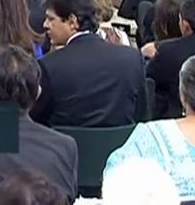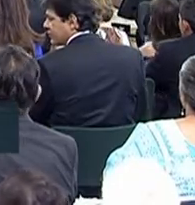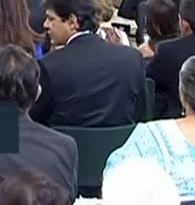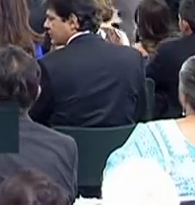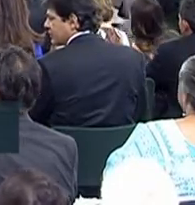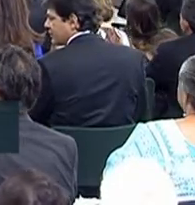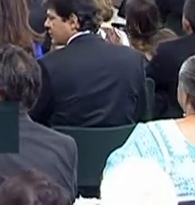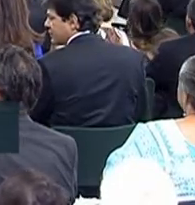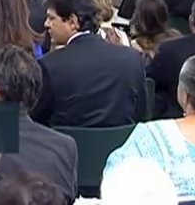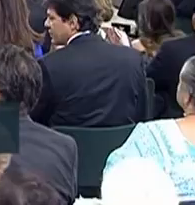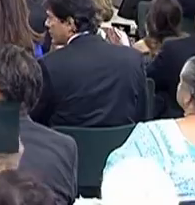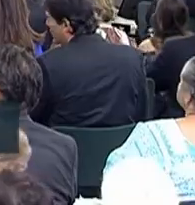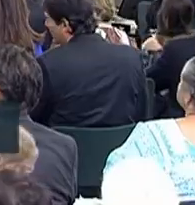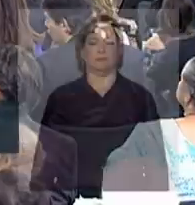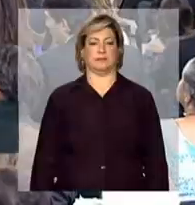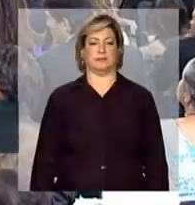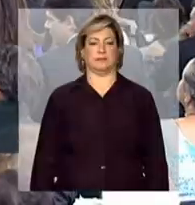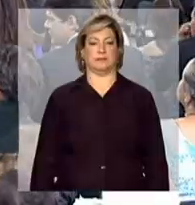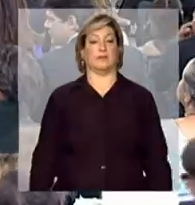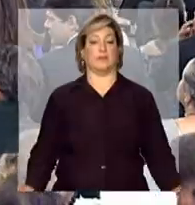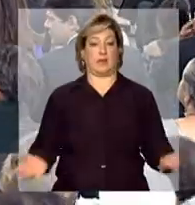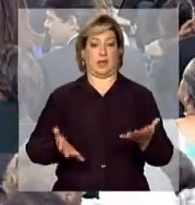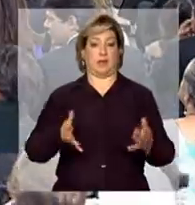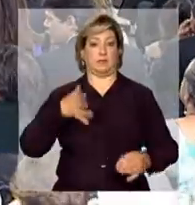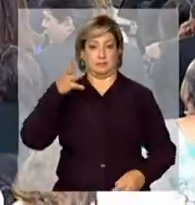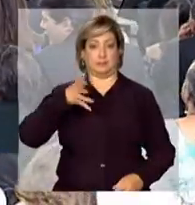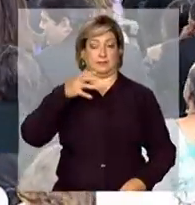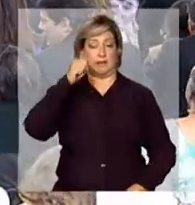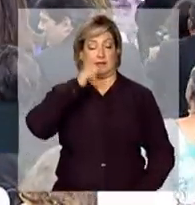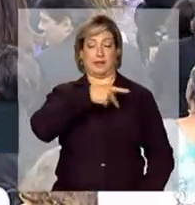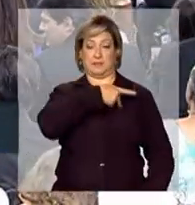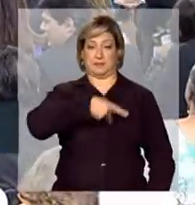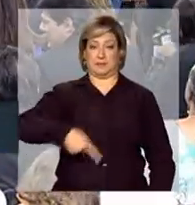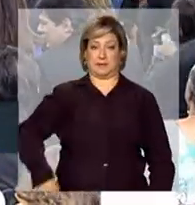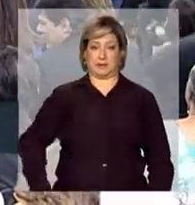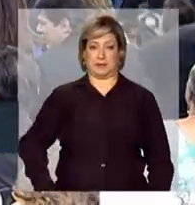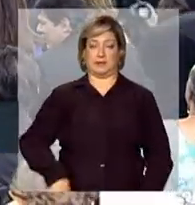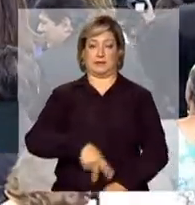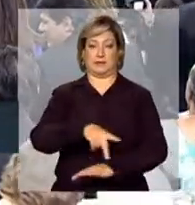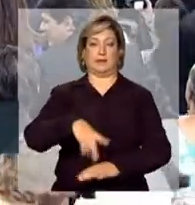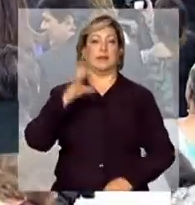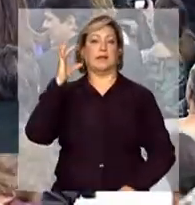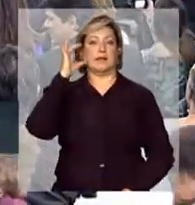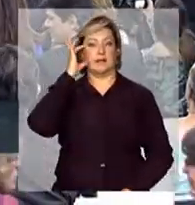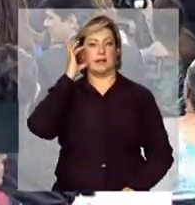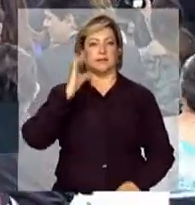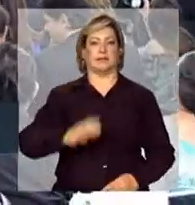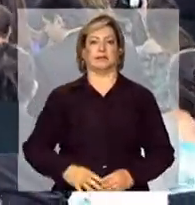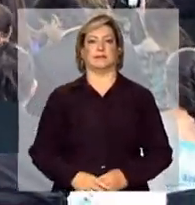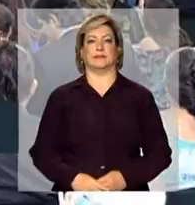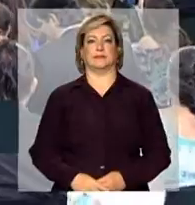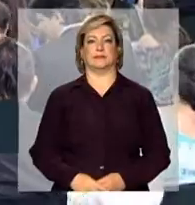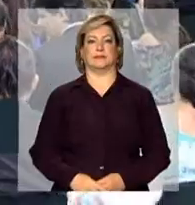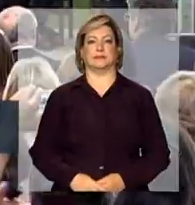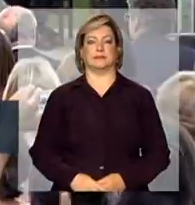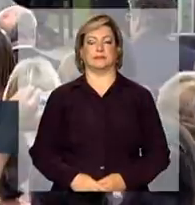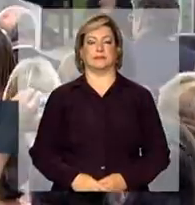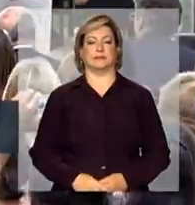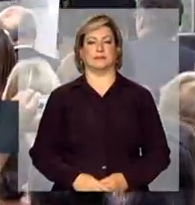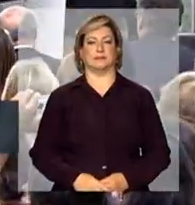e com a palavra senhora Presidenta da República Dilma Rousseff e